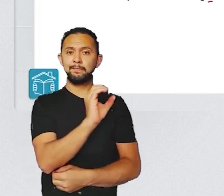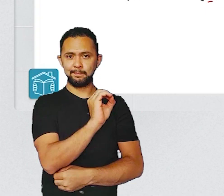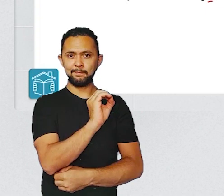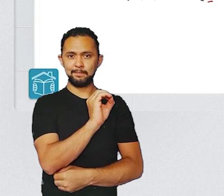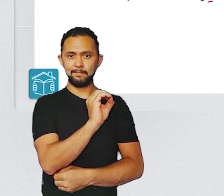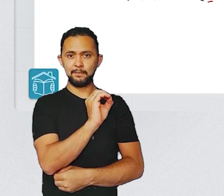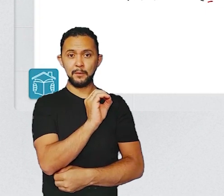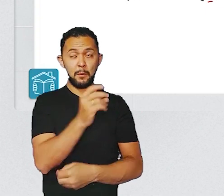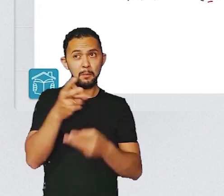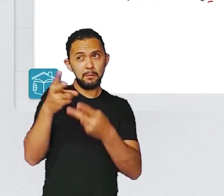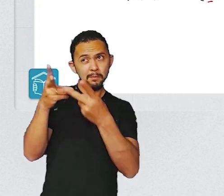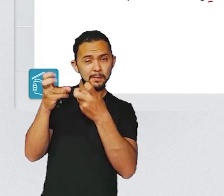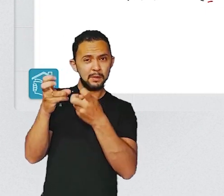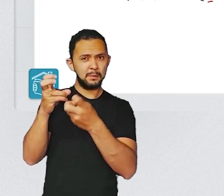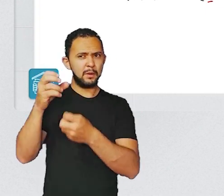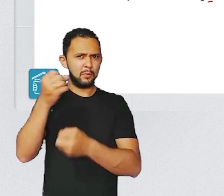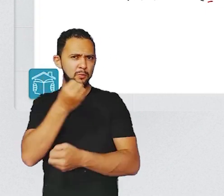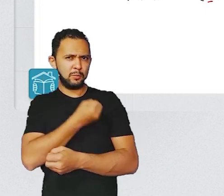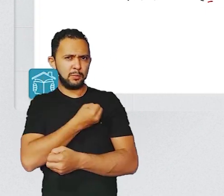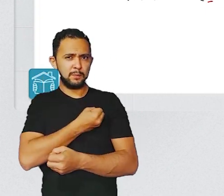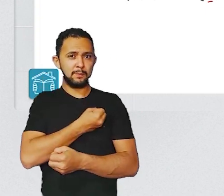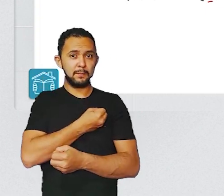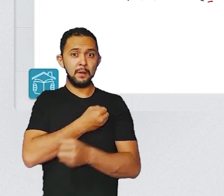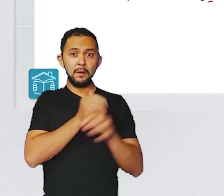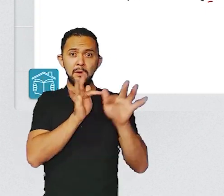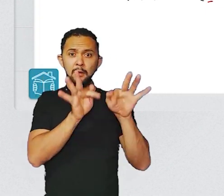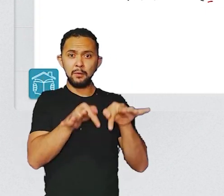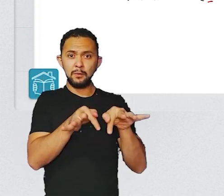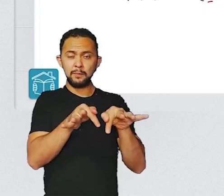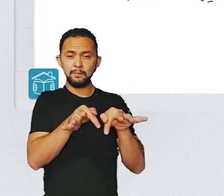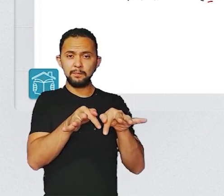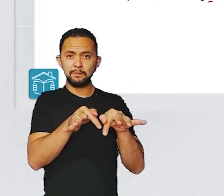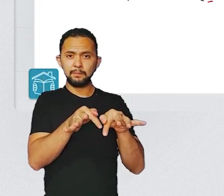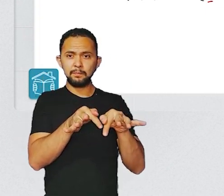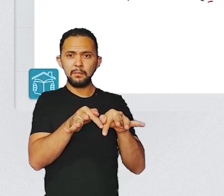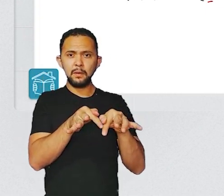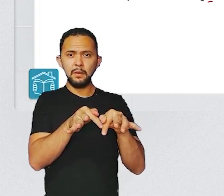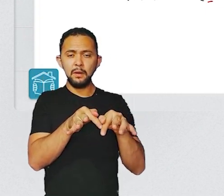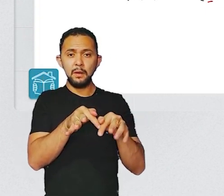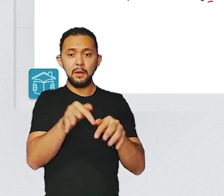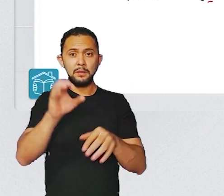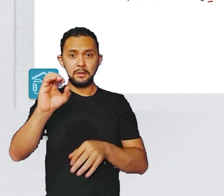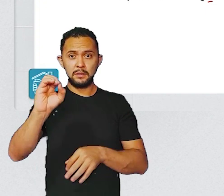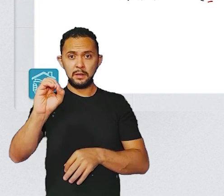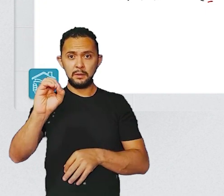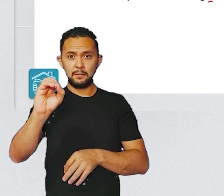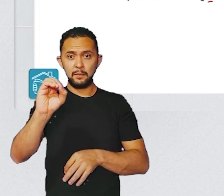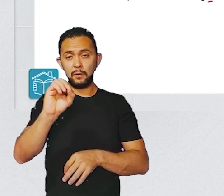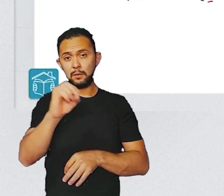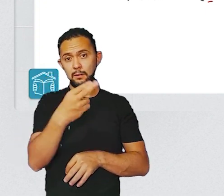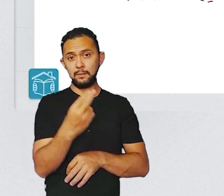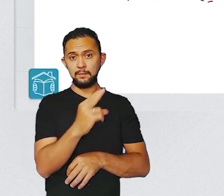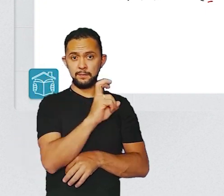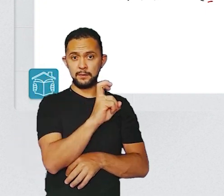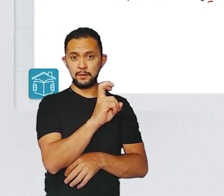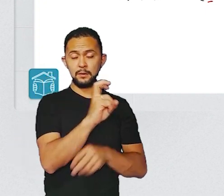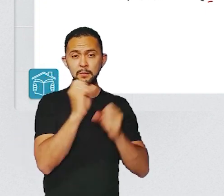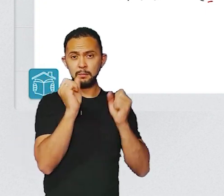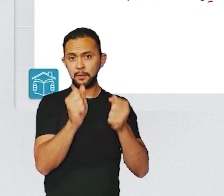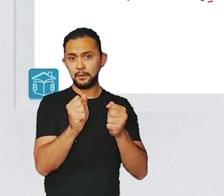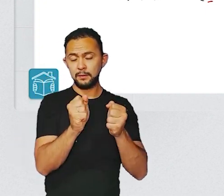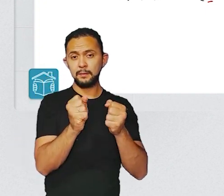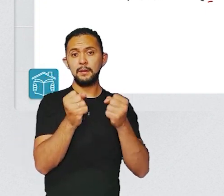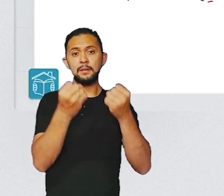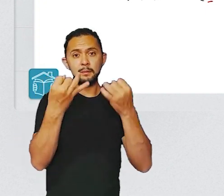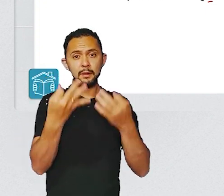você viu o número, esse número é um número inteiro, tudo bem? E termina em 0 ou em 5, a gente pode dizer que ele é